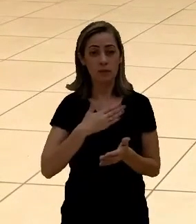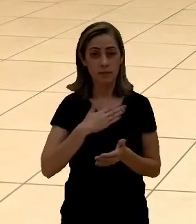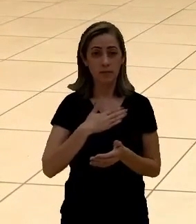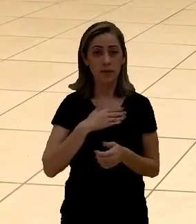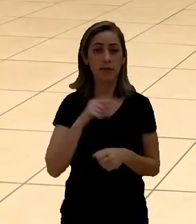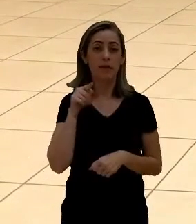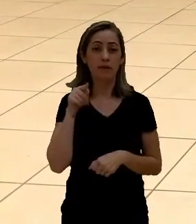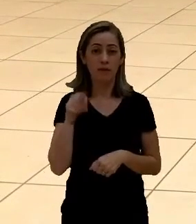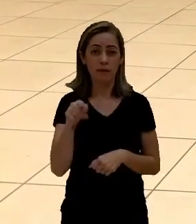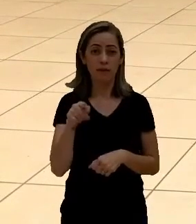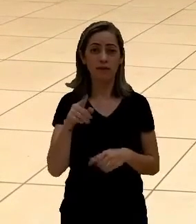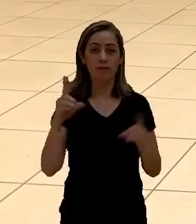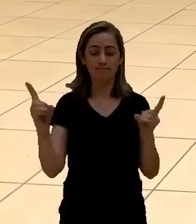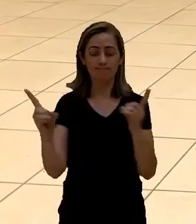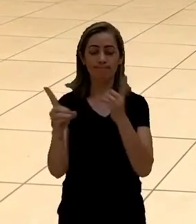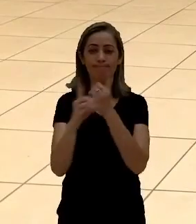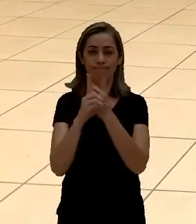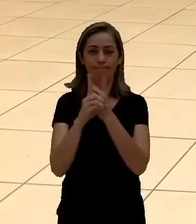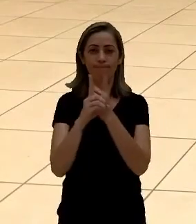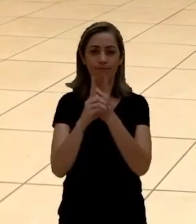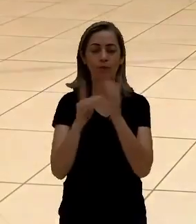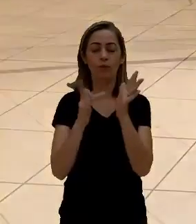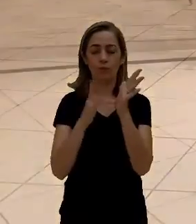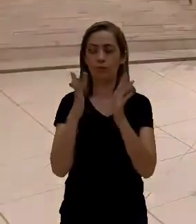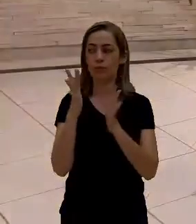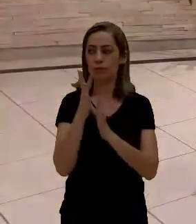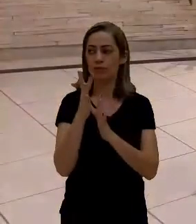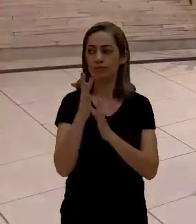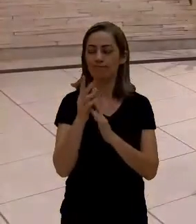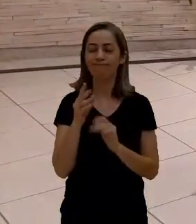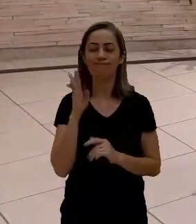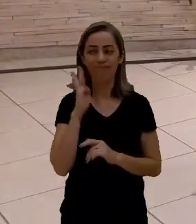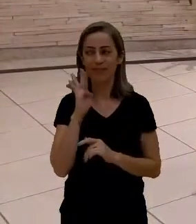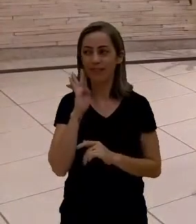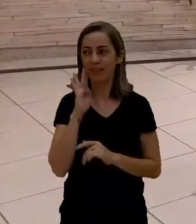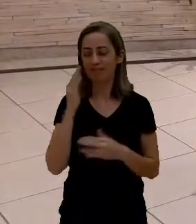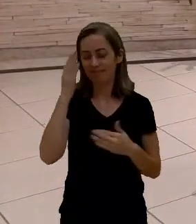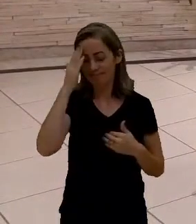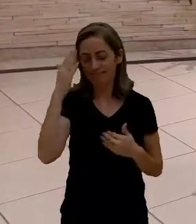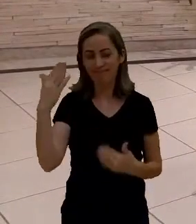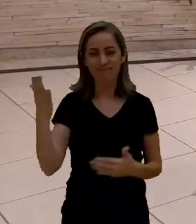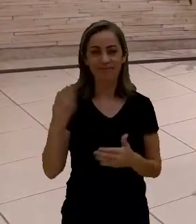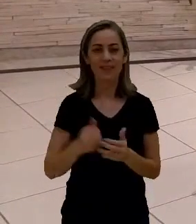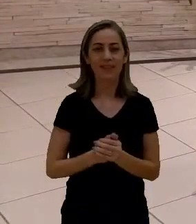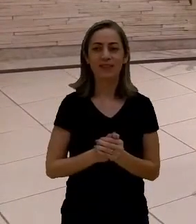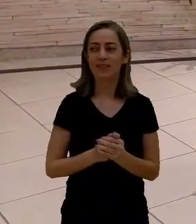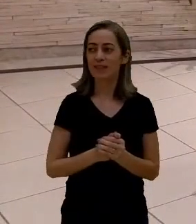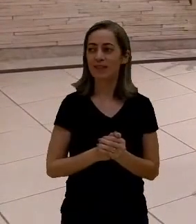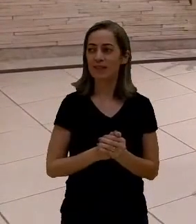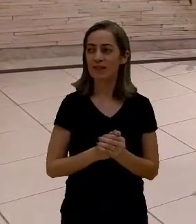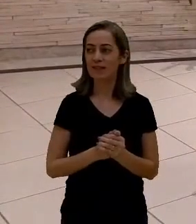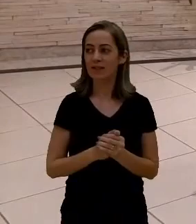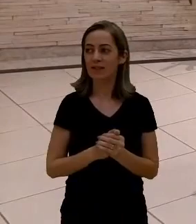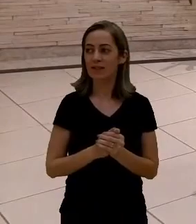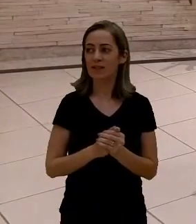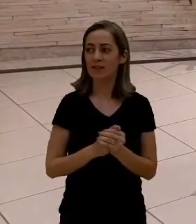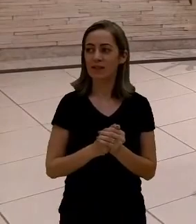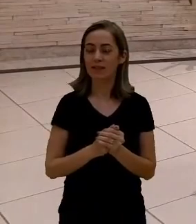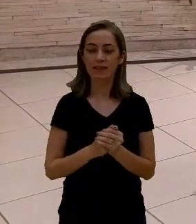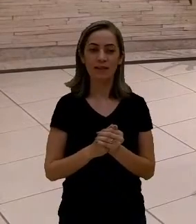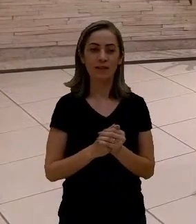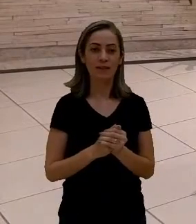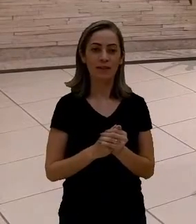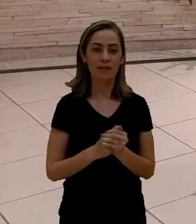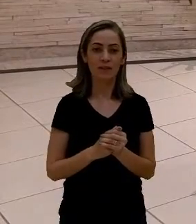este encontro então muito legal Quero Agradecer então toda essa formação né Muito obrigado diácono que foi muito